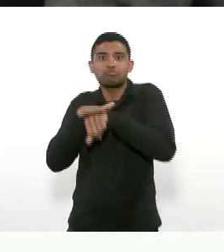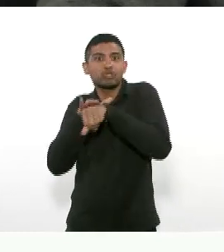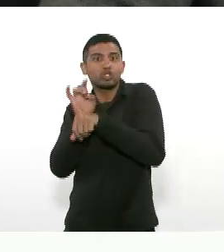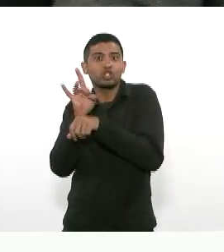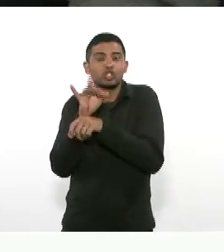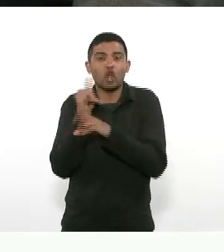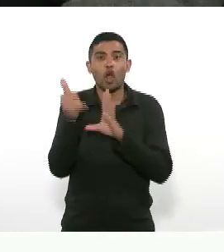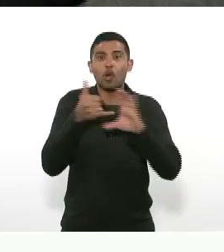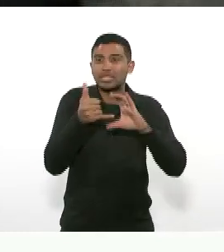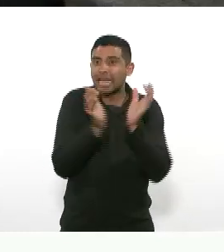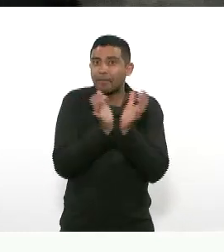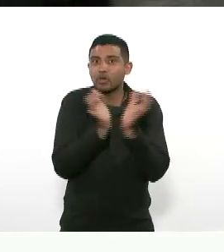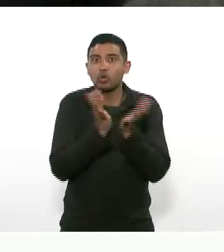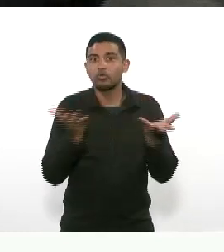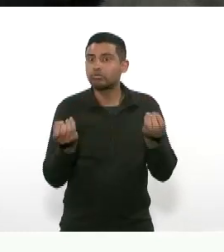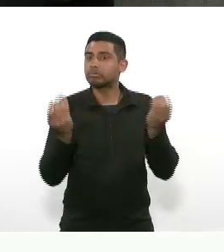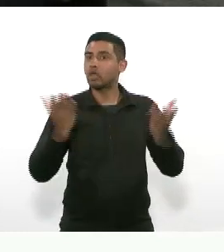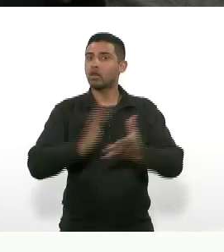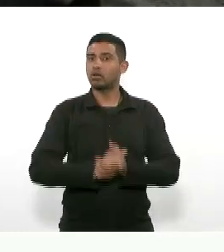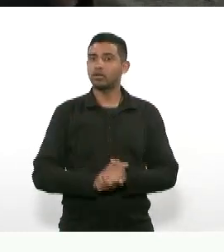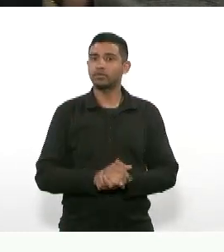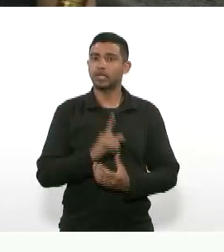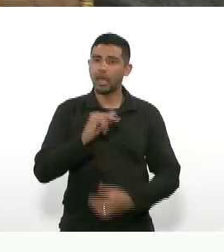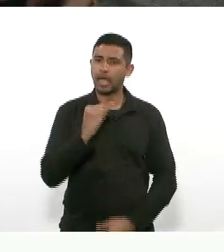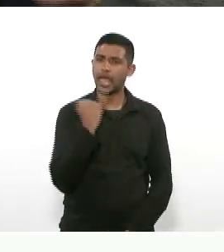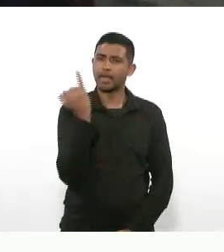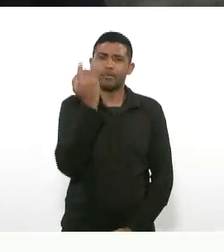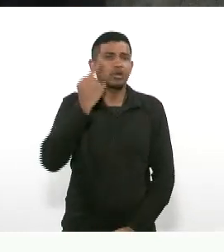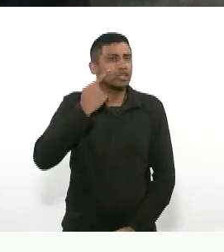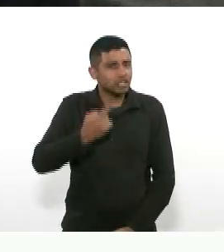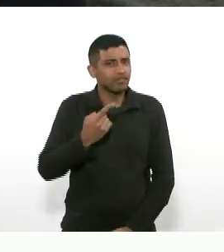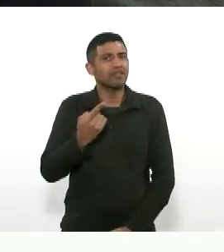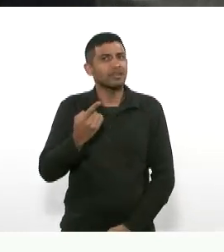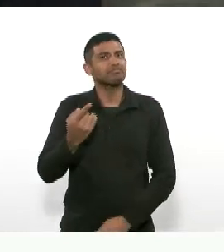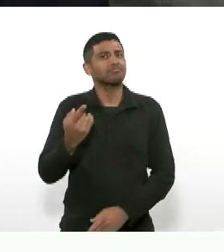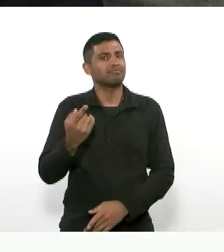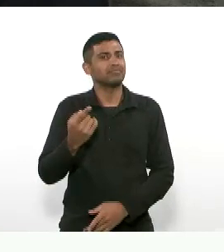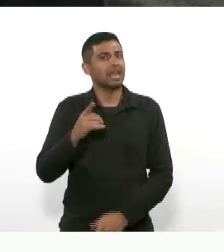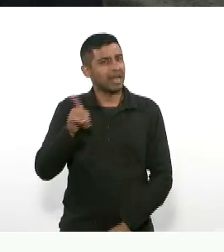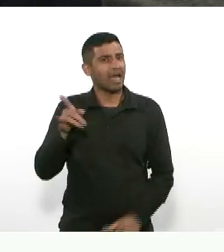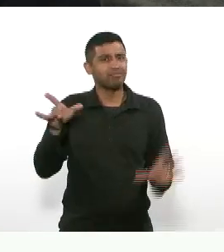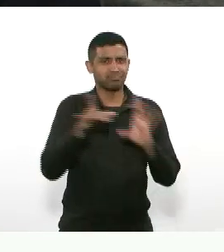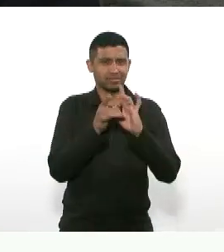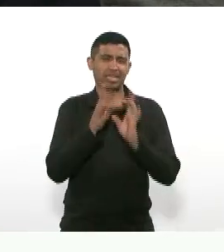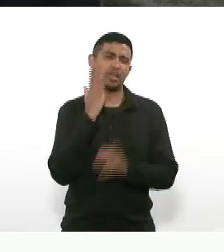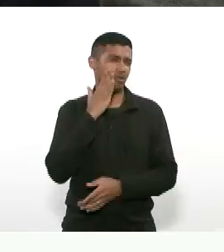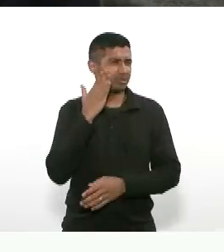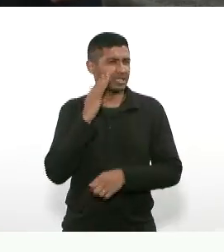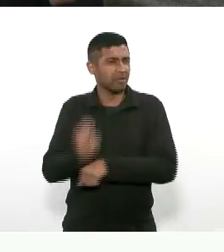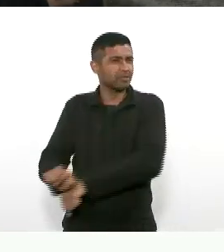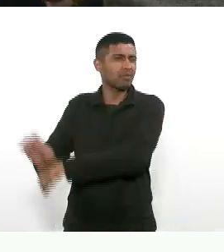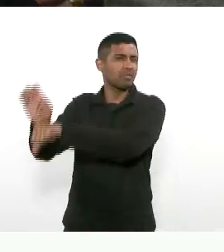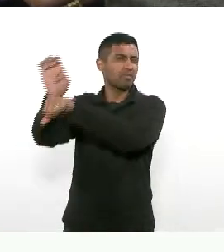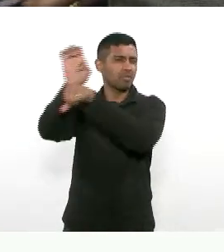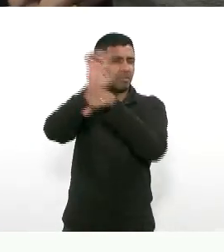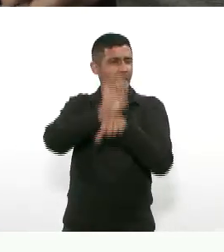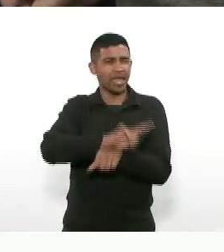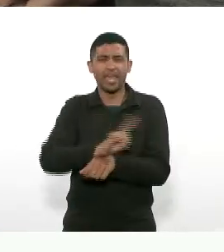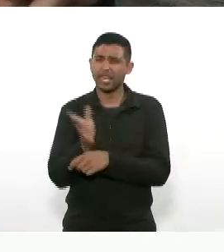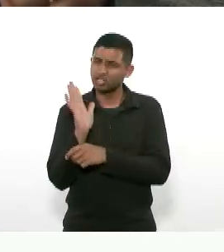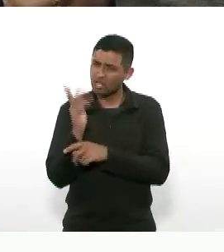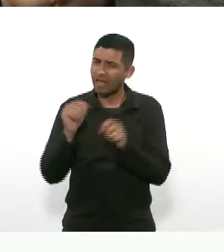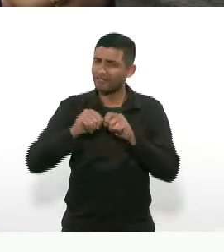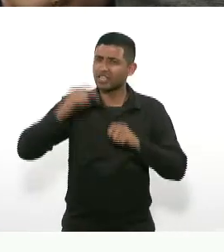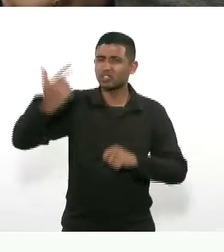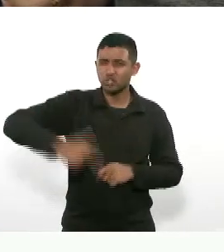zap. Então é importantíssimo esse retorno do convênio. Eu sei que outros estados já estão trabalhando, refazendo o convênio. Eu lhe